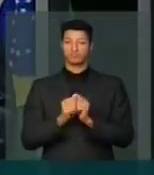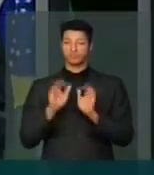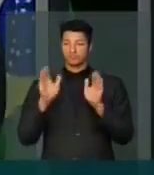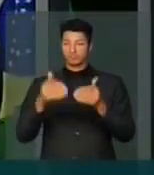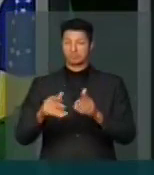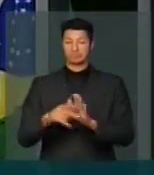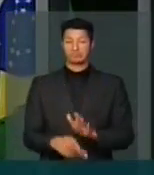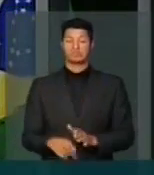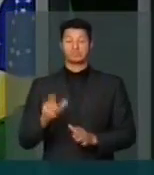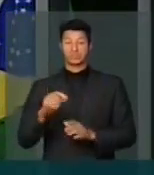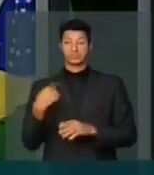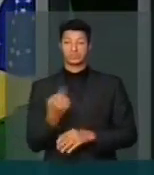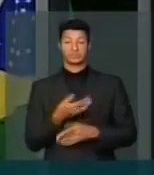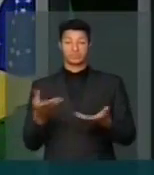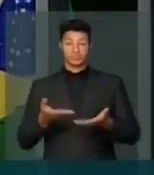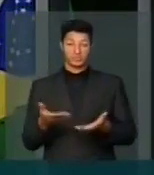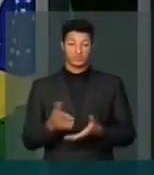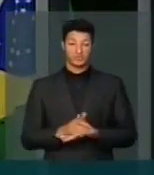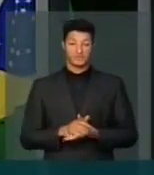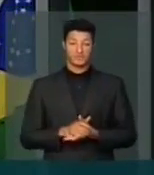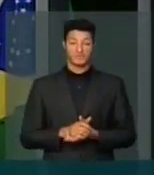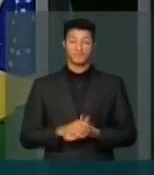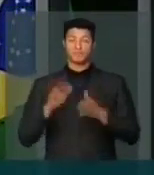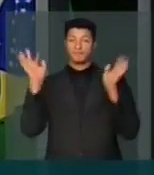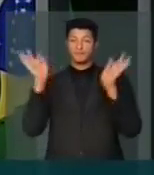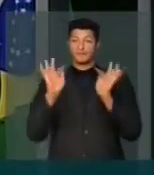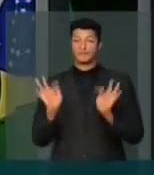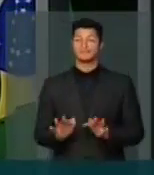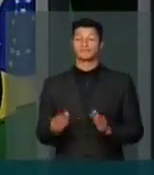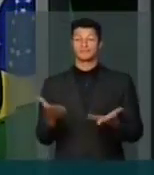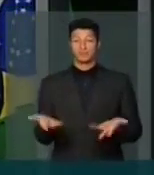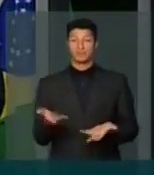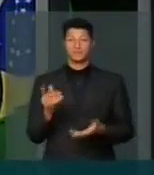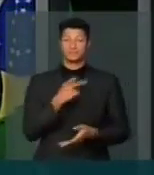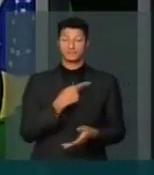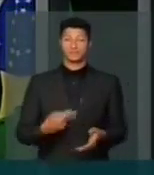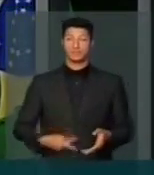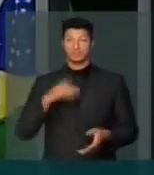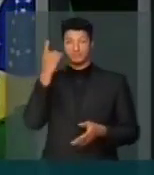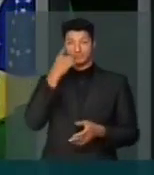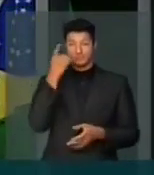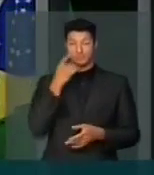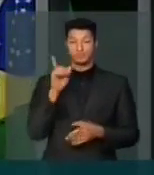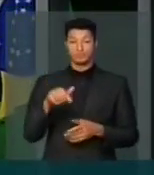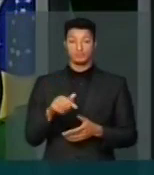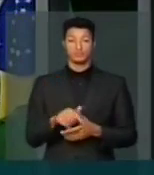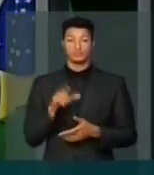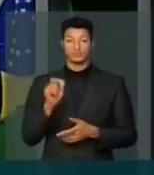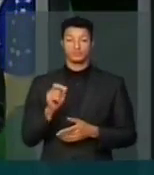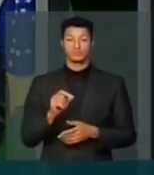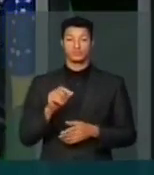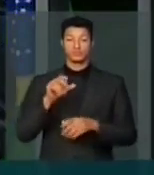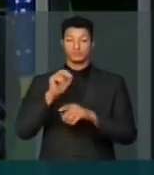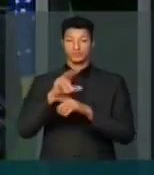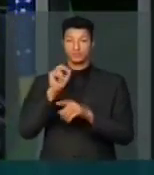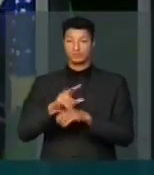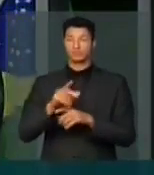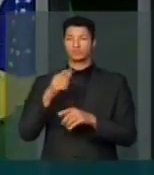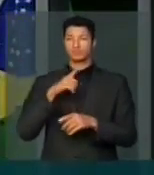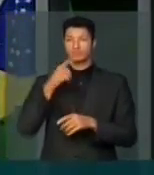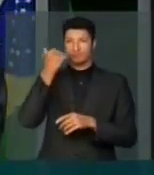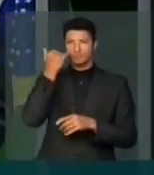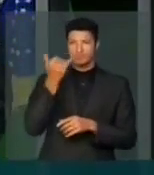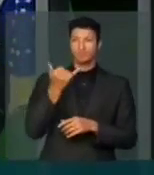confinadas. O que nos deixou muito feliz, senhor presidente, senhores deputados, senhoras deputadas, é que vimos uma